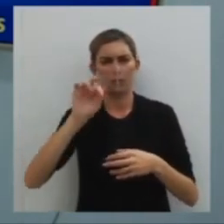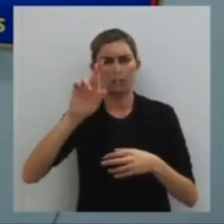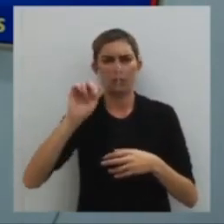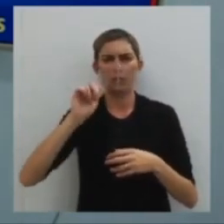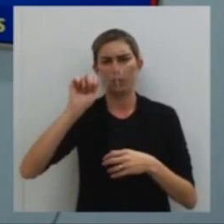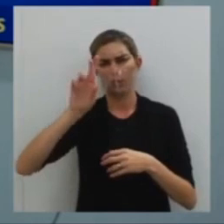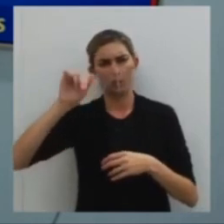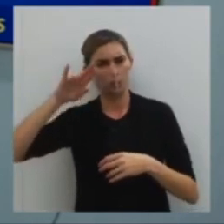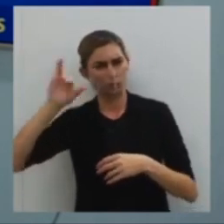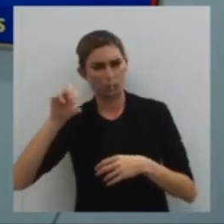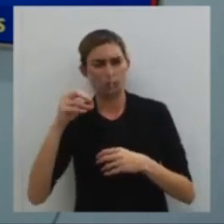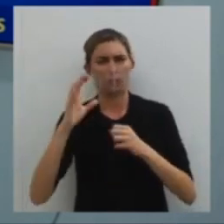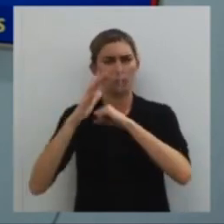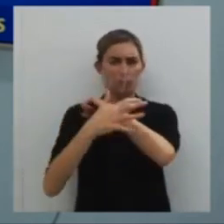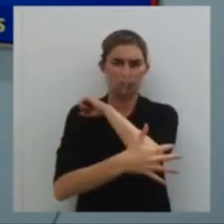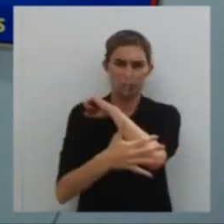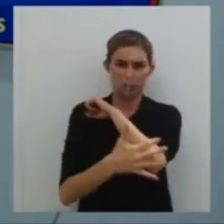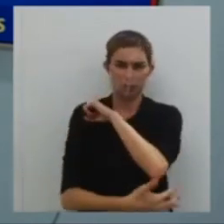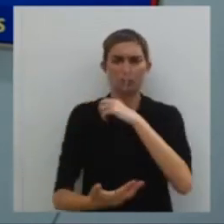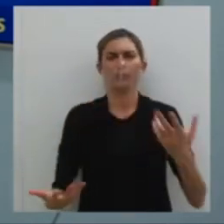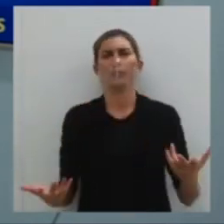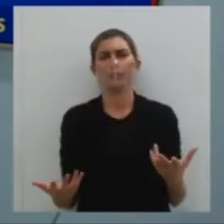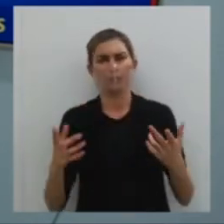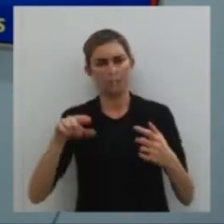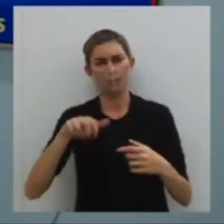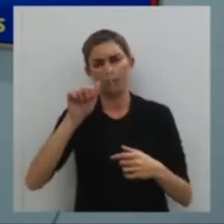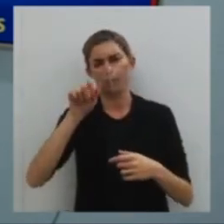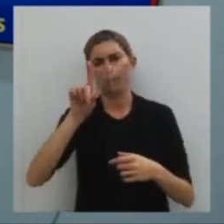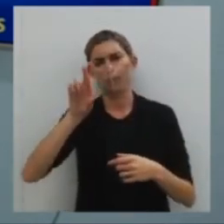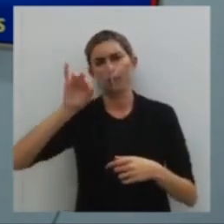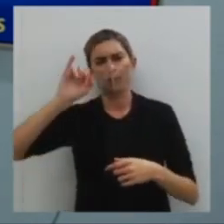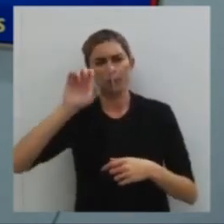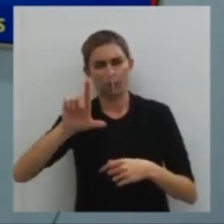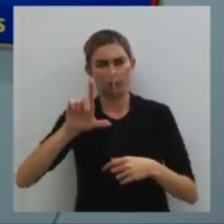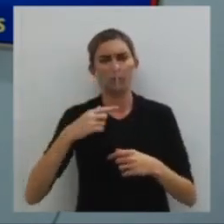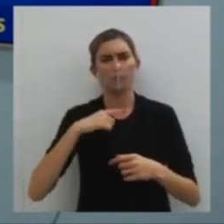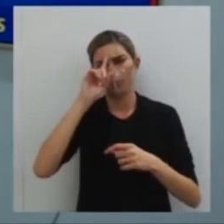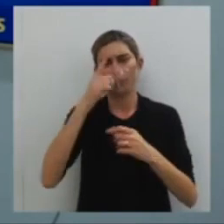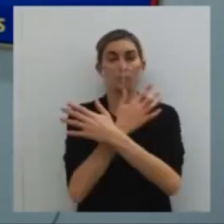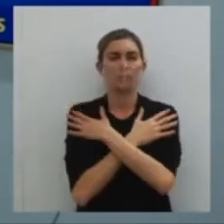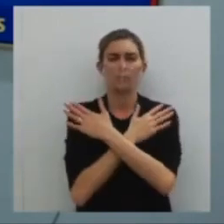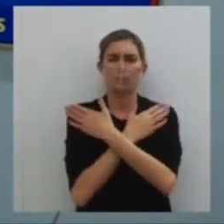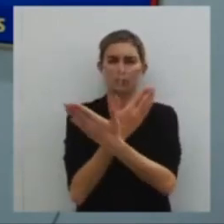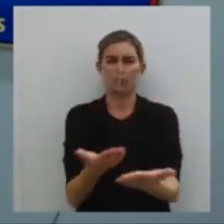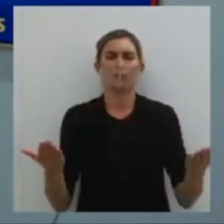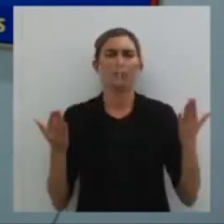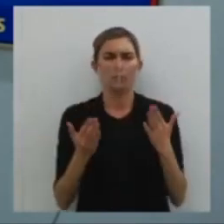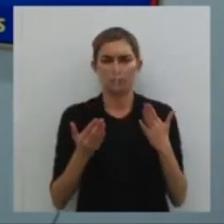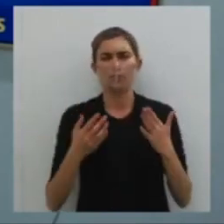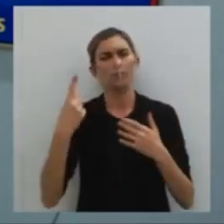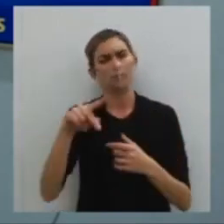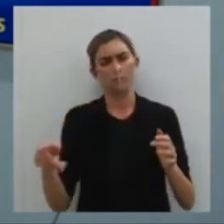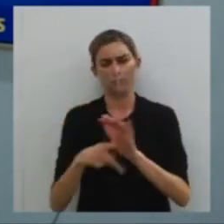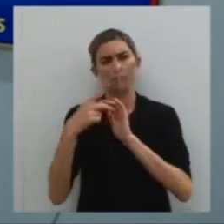no Cabo. Esse pessoal que mandou aqui é o Adriel, na verdade. Mandou um abraço aqui para todos do Cabo Santo Agostinho. Ele